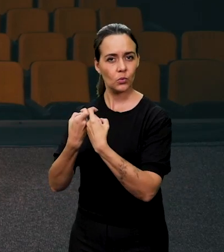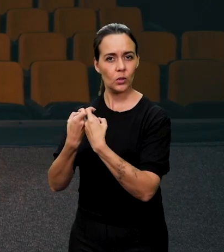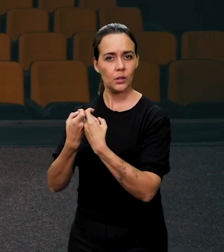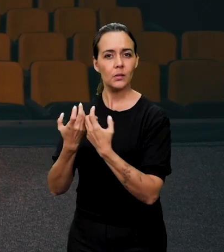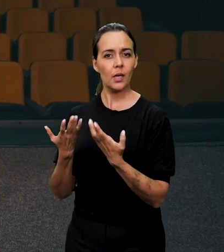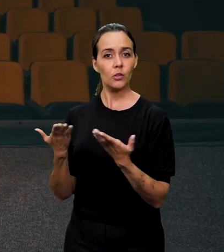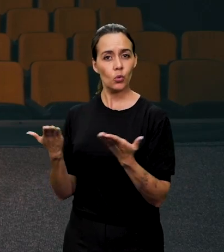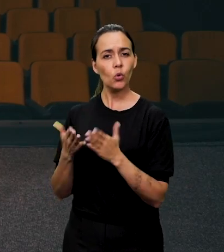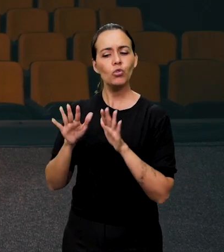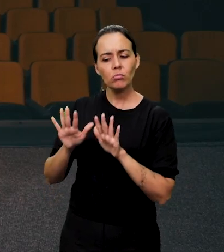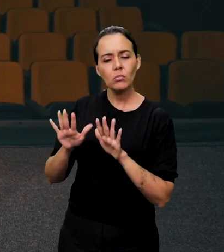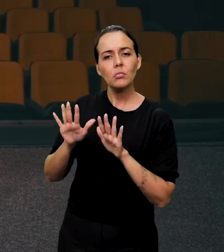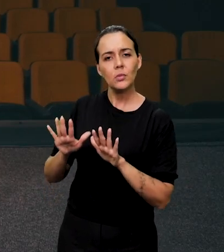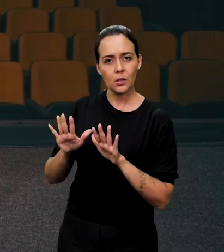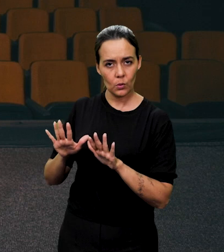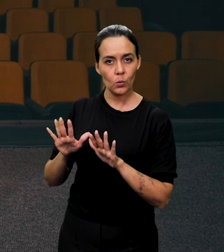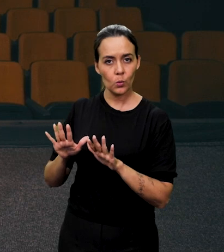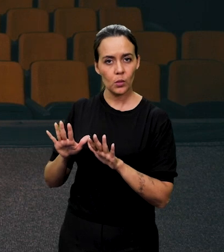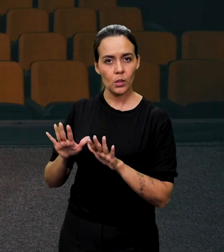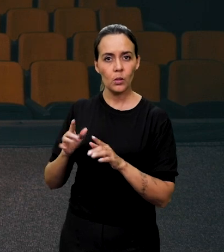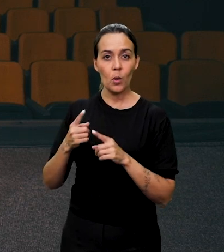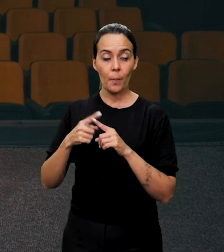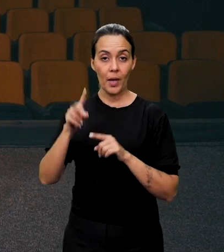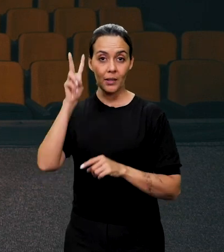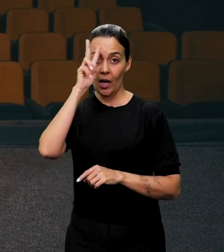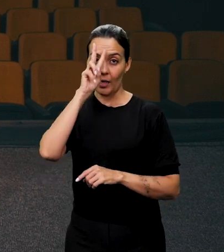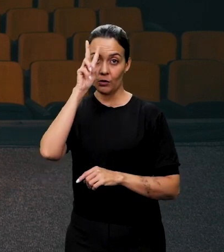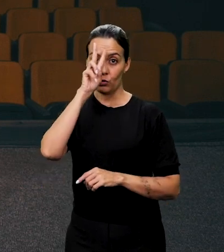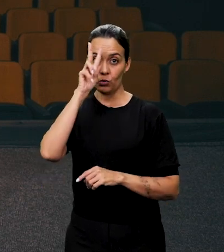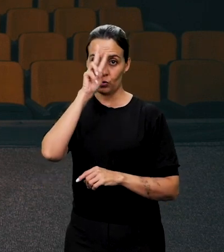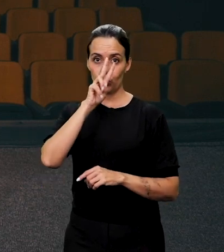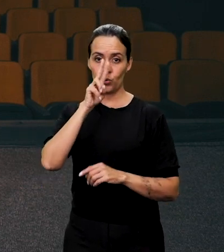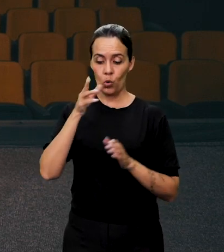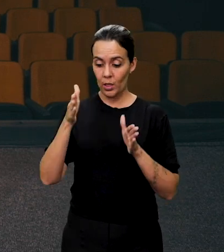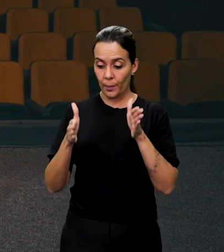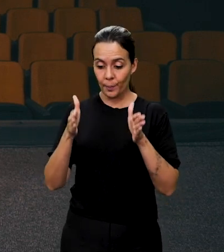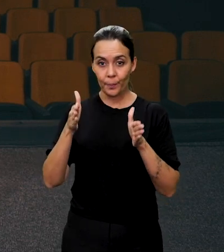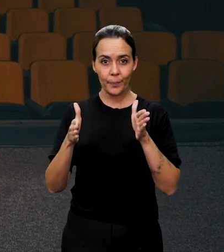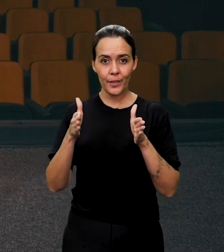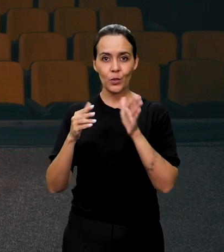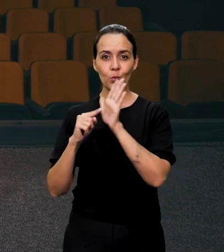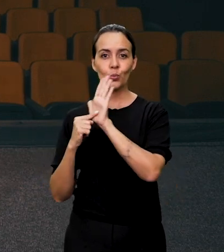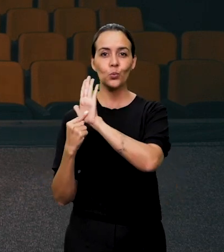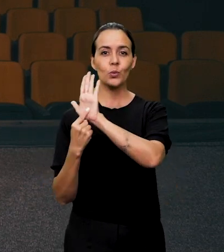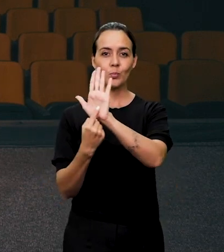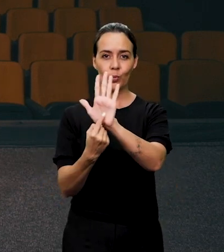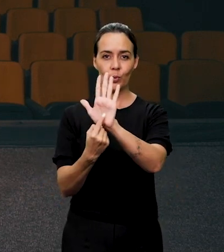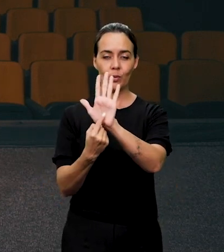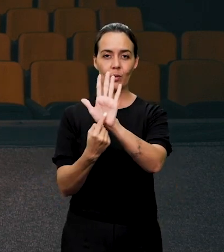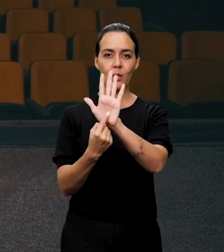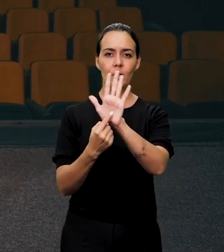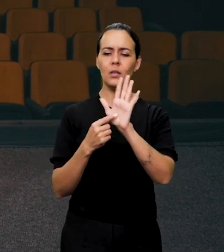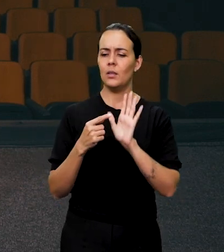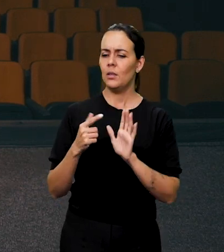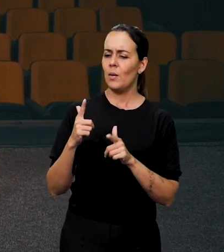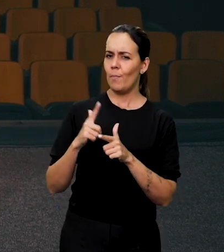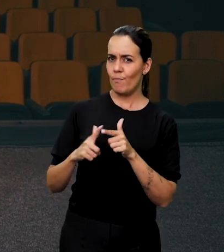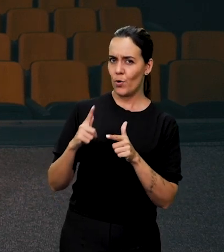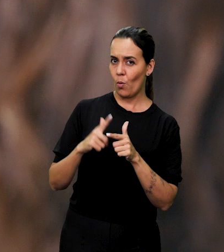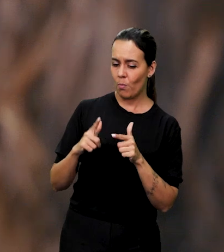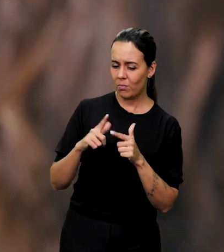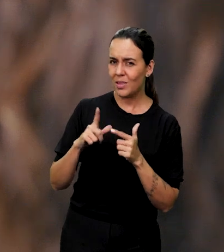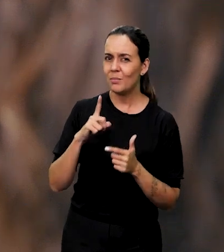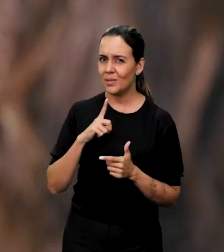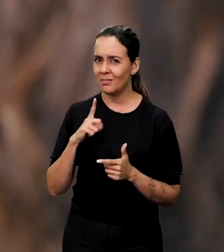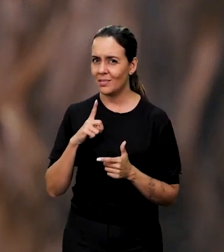tranquila, porque eu acho que, né, que na medida que você... O momento histórico que você expõe, né, o problema, olha só o tamanho desse